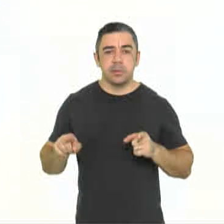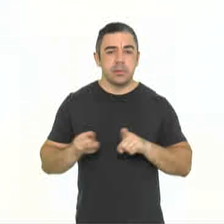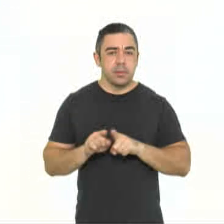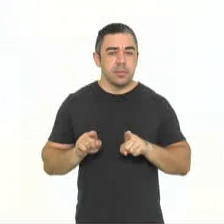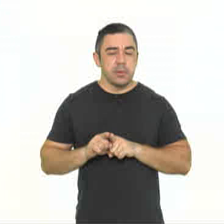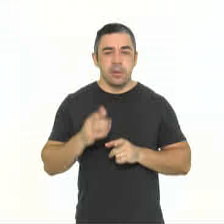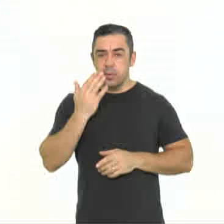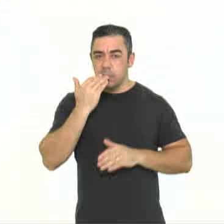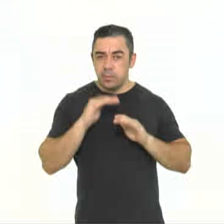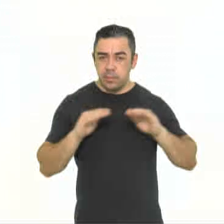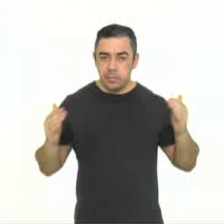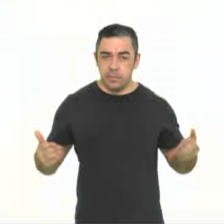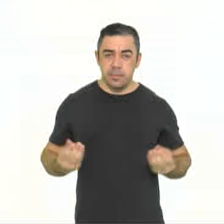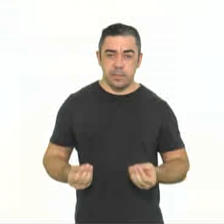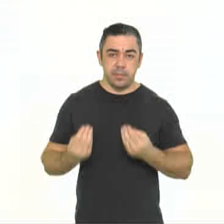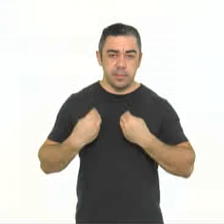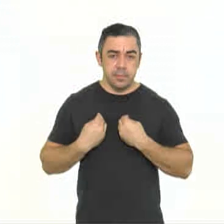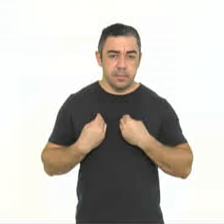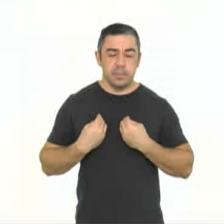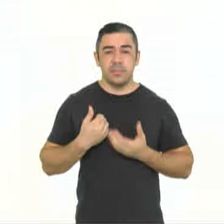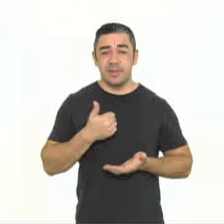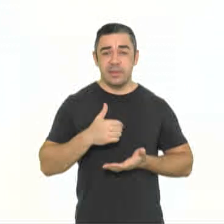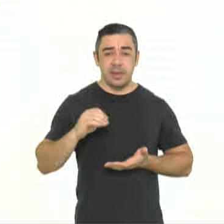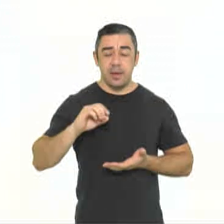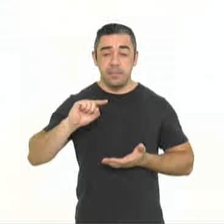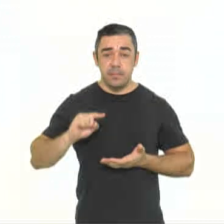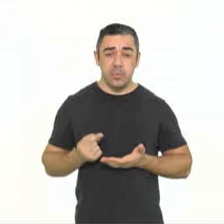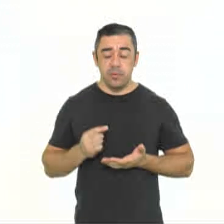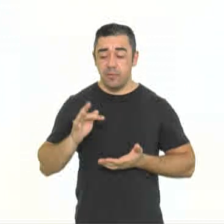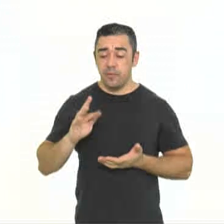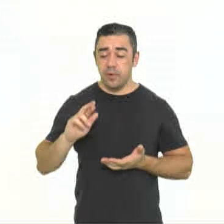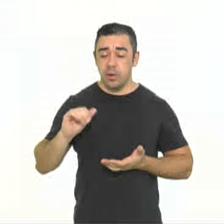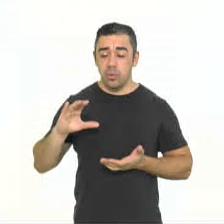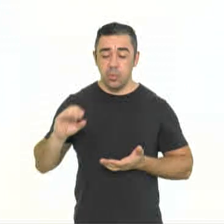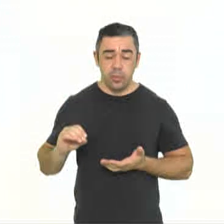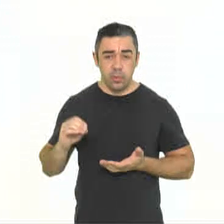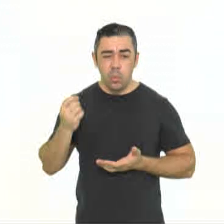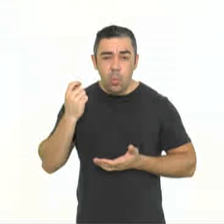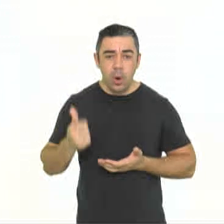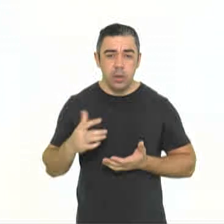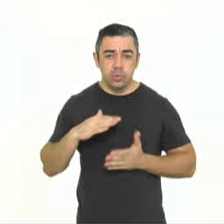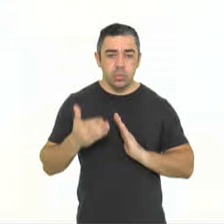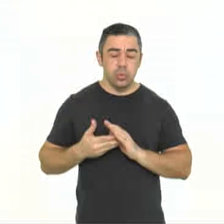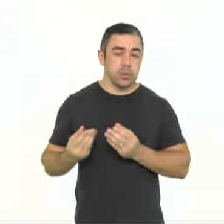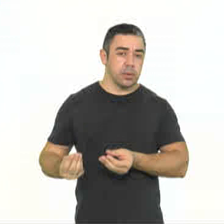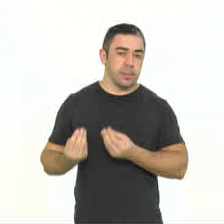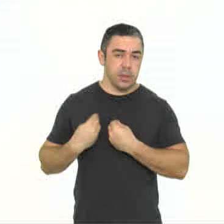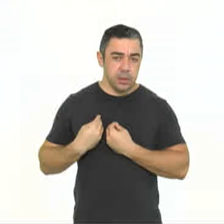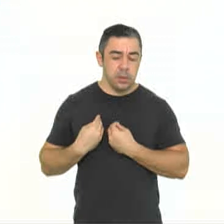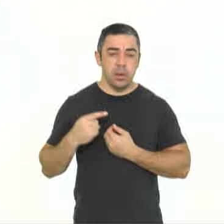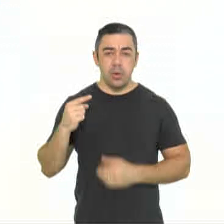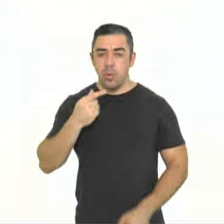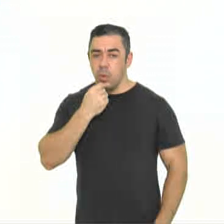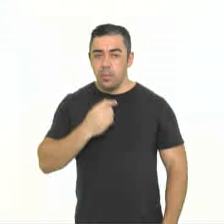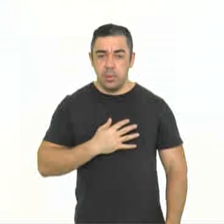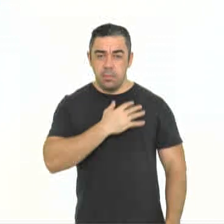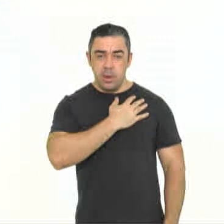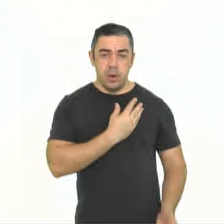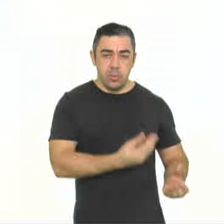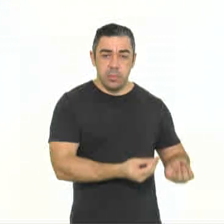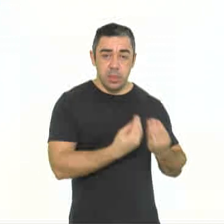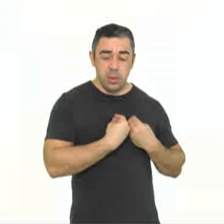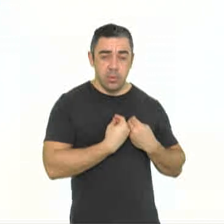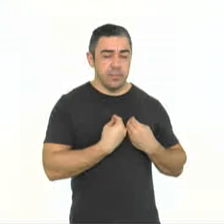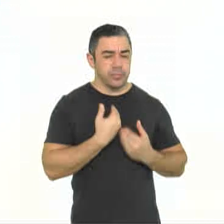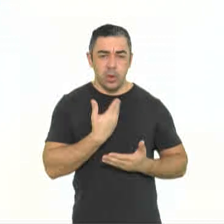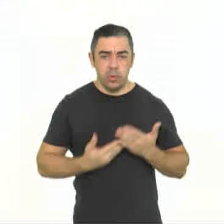banquete que me foi oferecido, cerca de 10.000 francos, quase toda a herança do crédulo e bom barão de Jacuecanga.